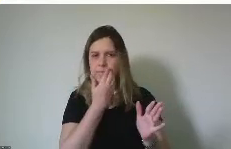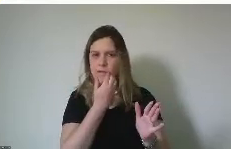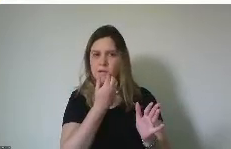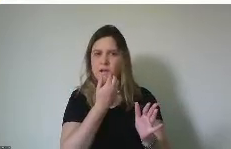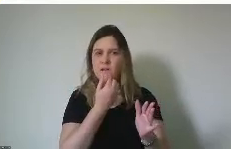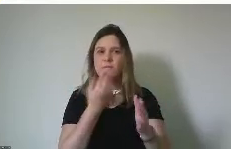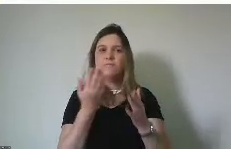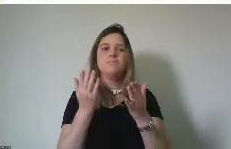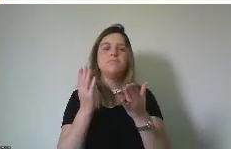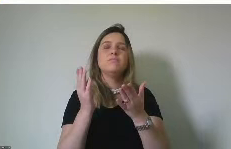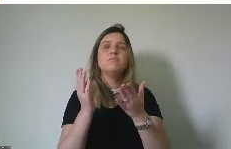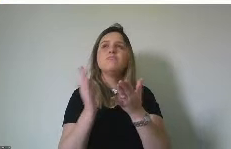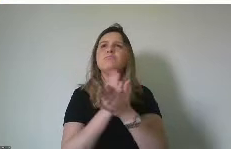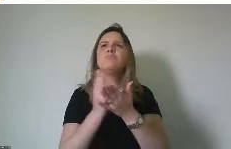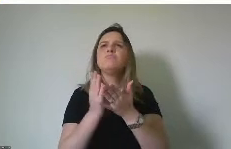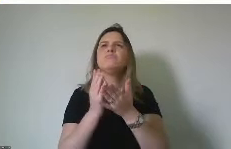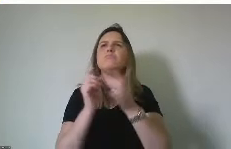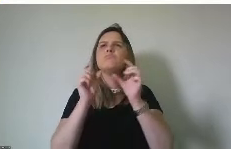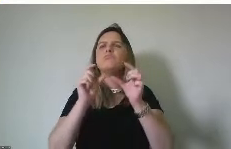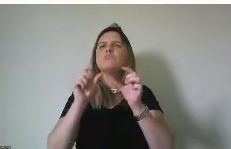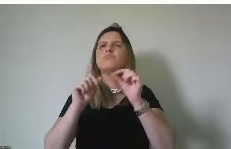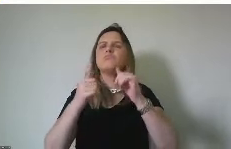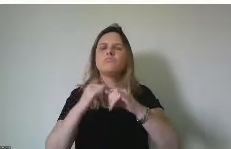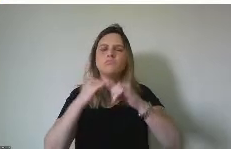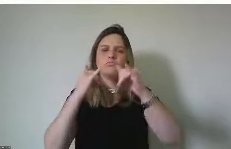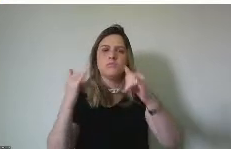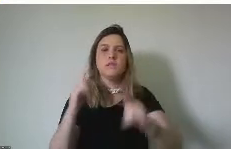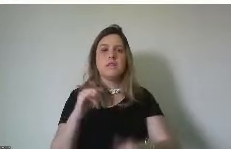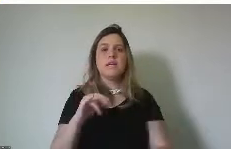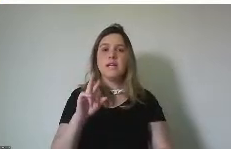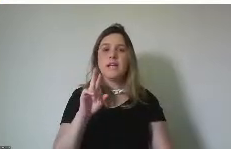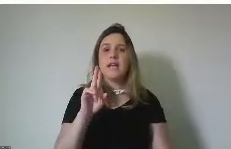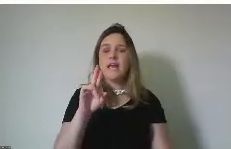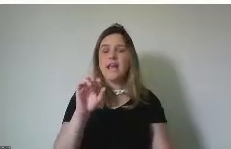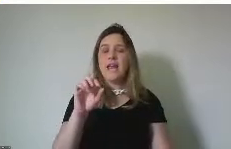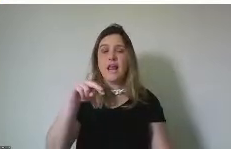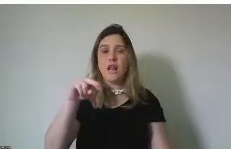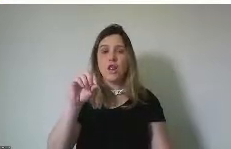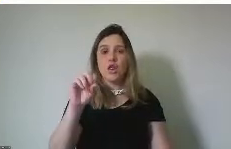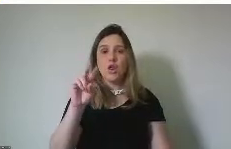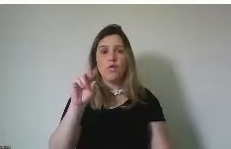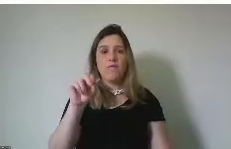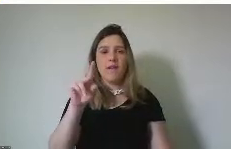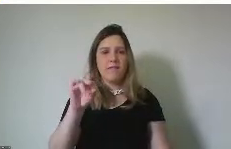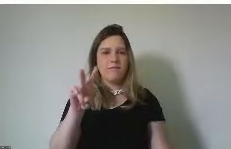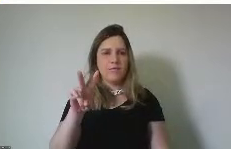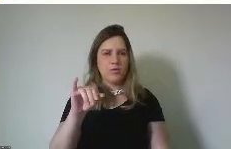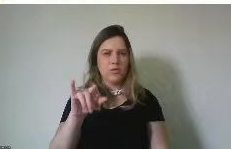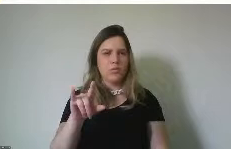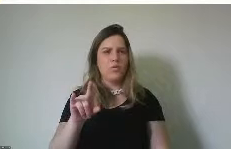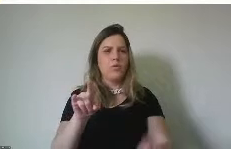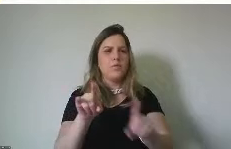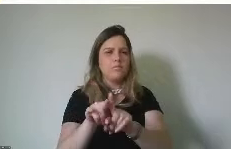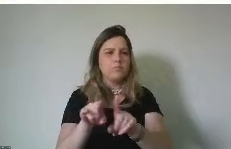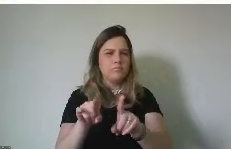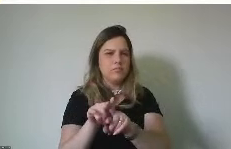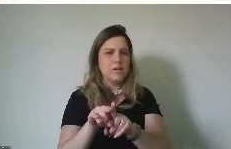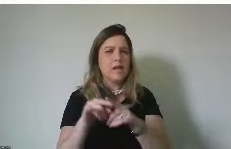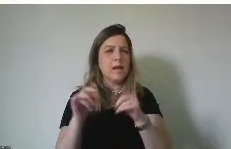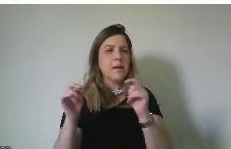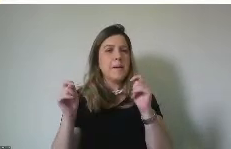oferta de energia renovável para o hidrogênio Verde vier da rede que é o que a gente acredita que deve ser o caso